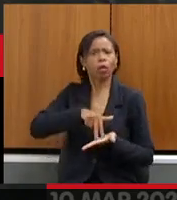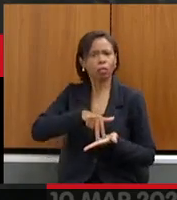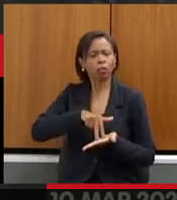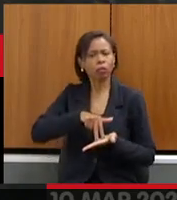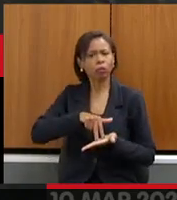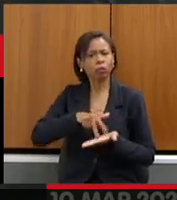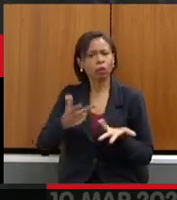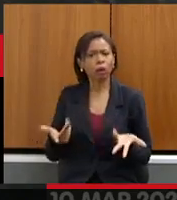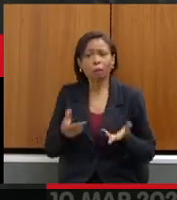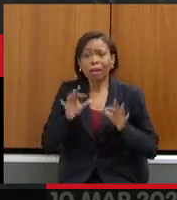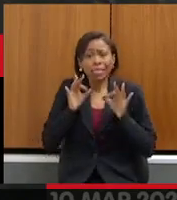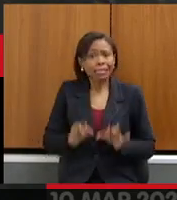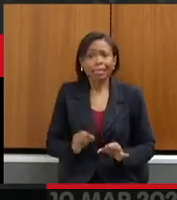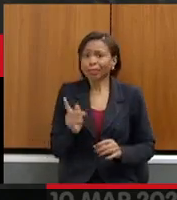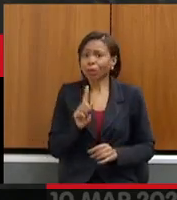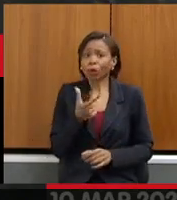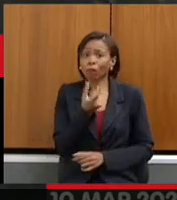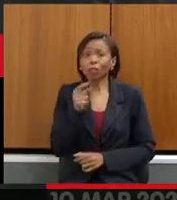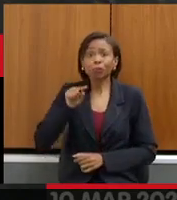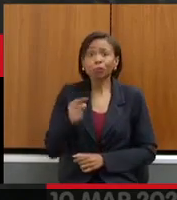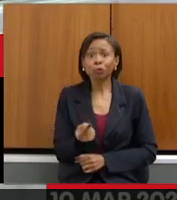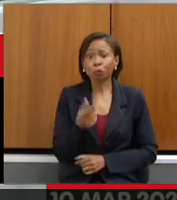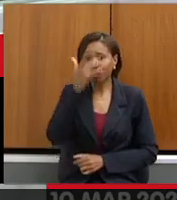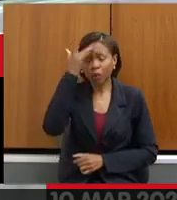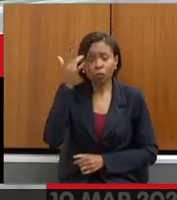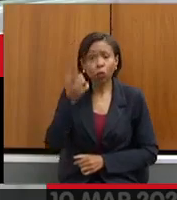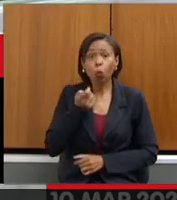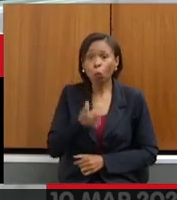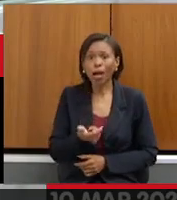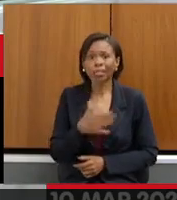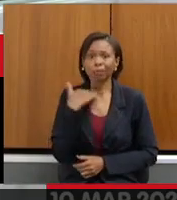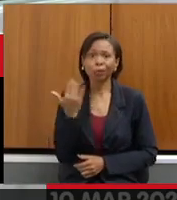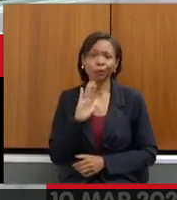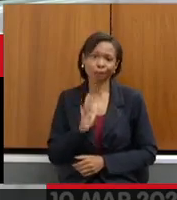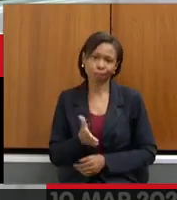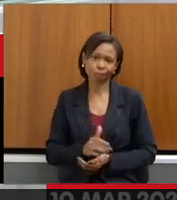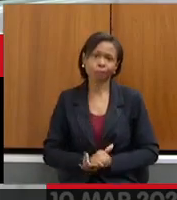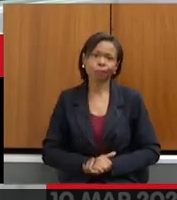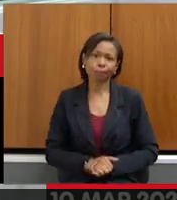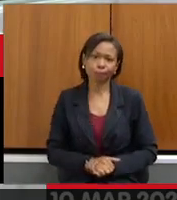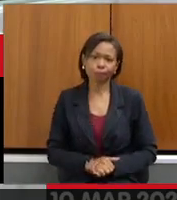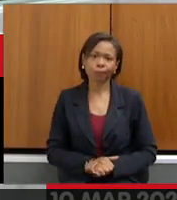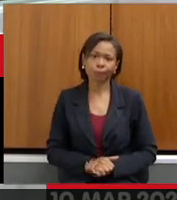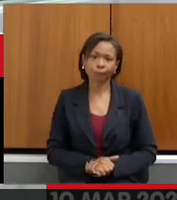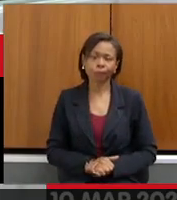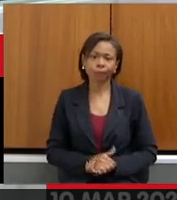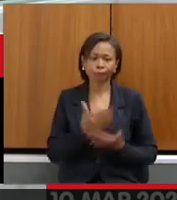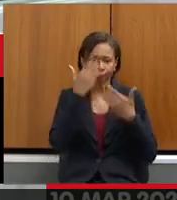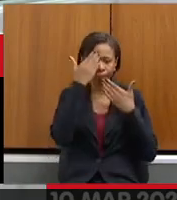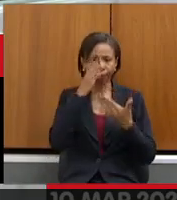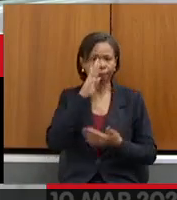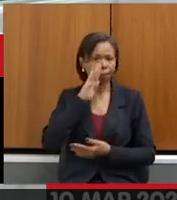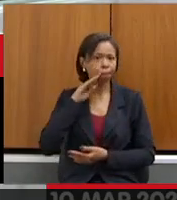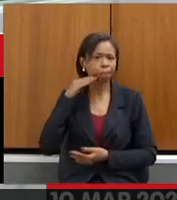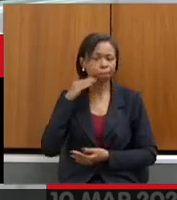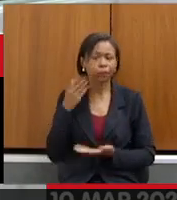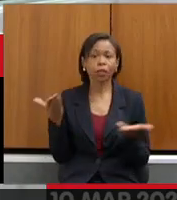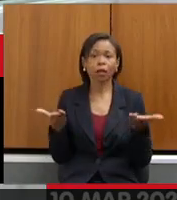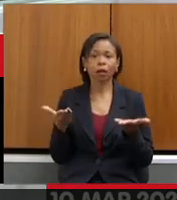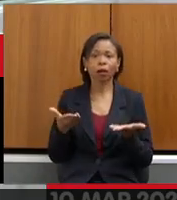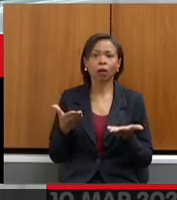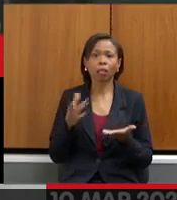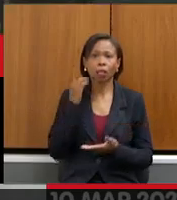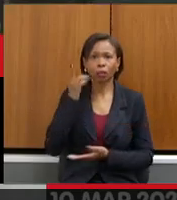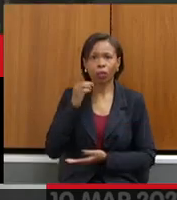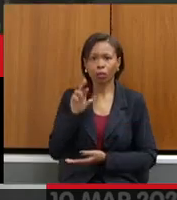não tá dando certo são quase 20 mil mineiros e mineiras mortos e obrigado Deputado a Beatriz Cerqueira com a